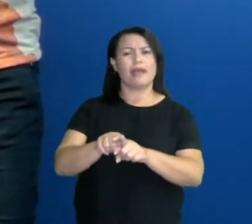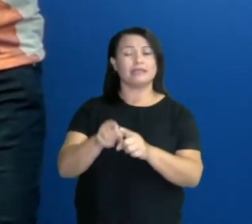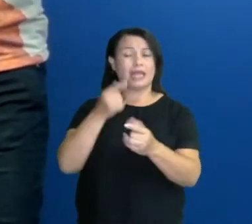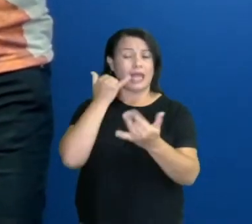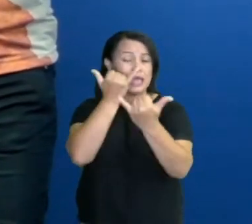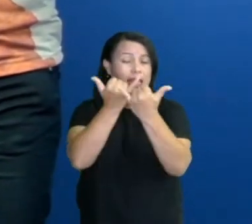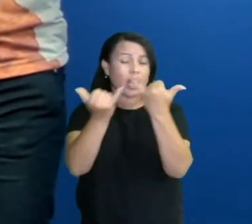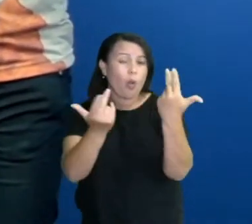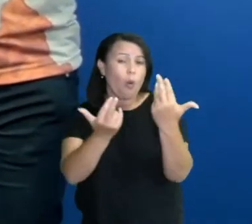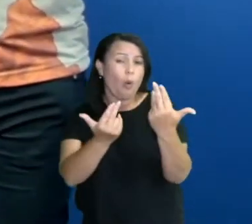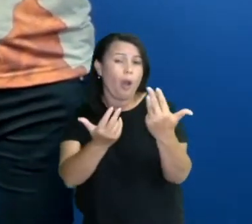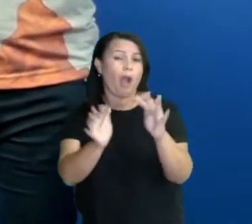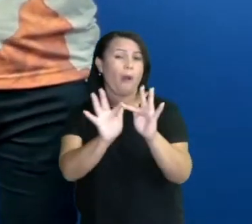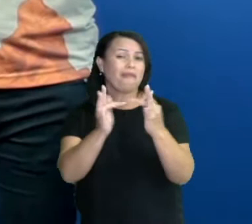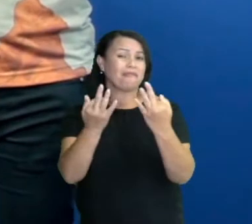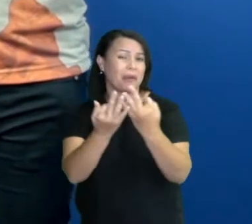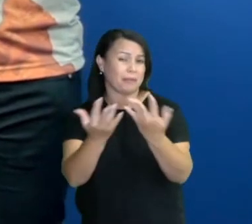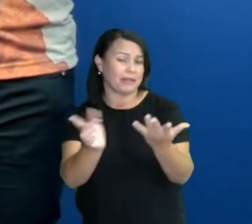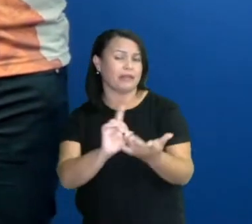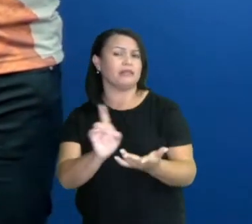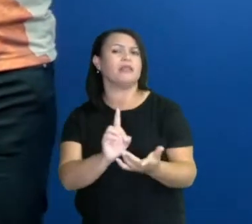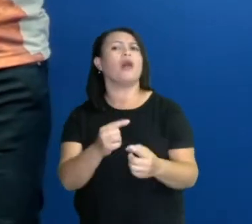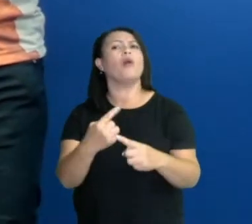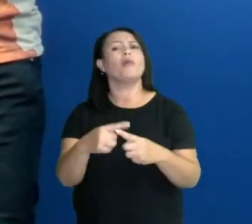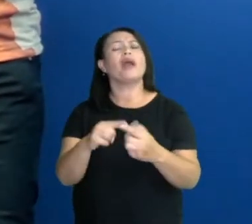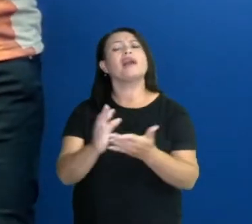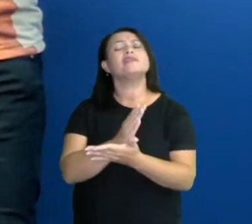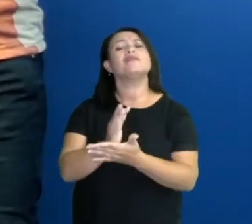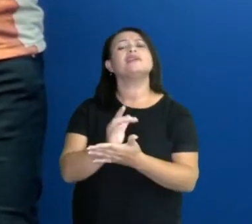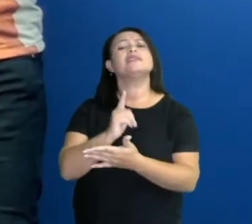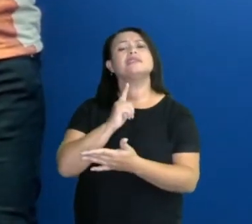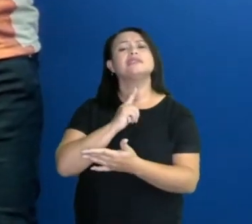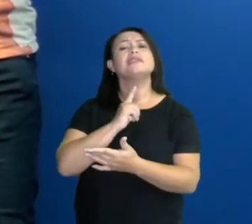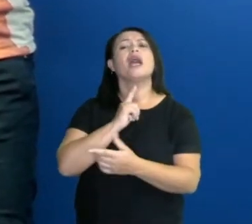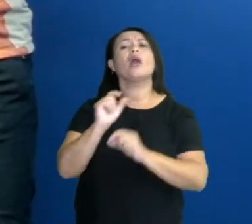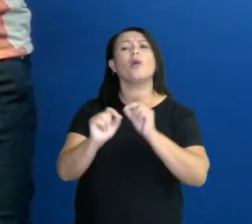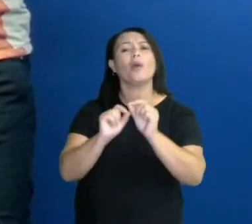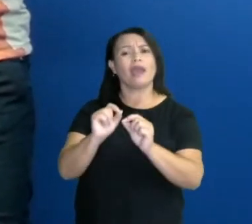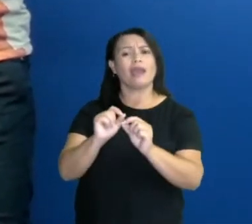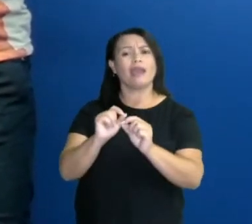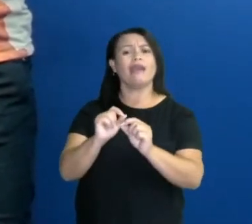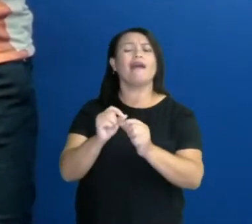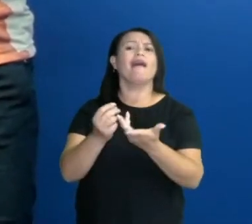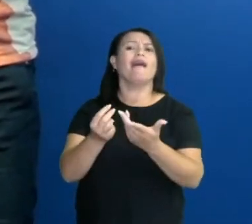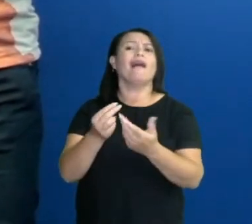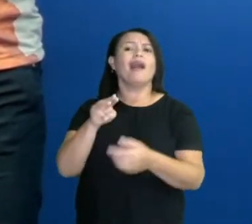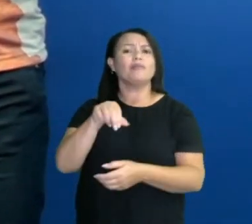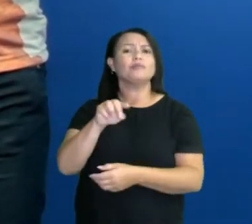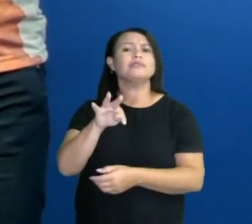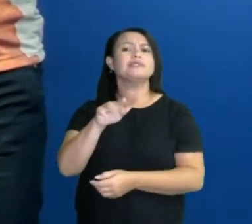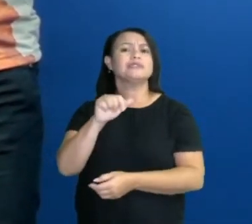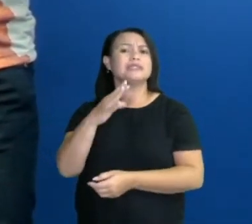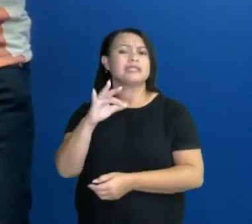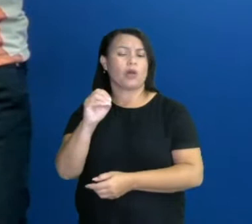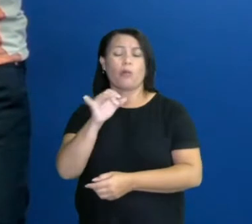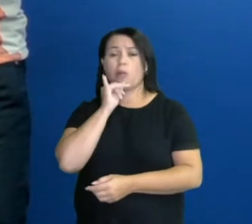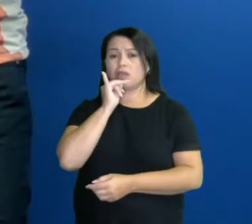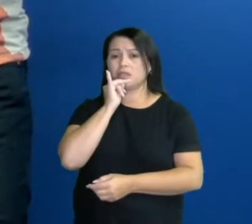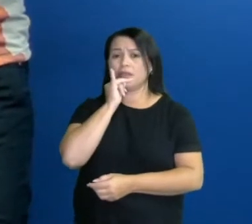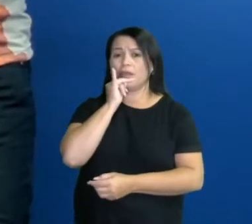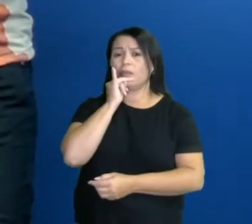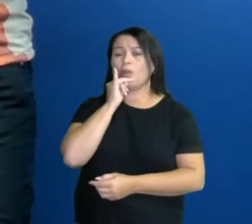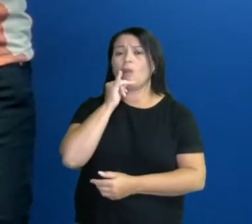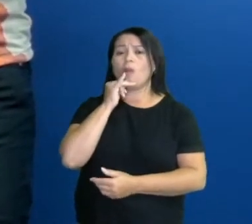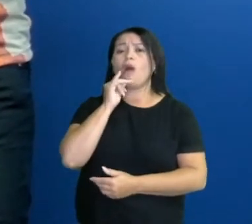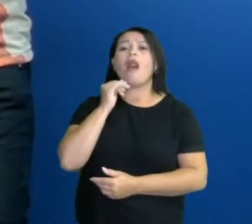é que seja, mas às vezes ocorre, por exemplo, uma mutação. Por exemplo, é a onça preta, né? A onça que é um